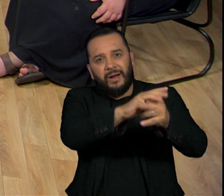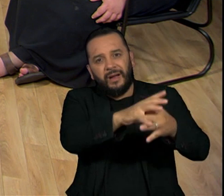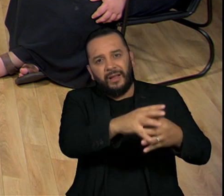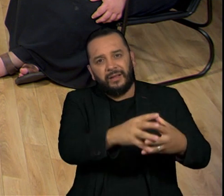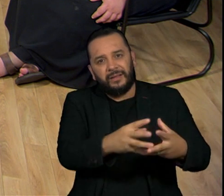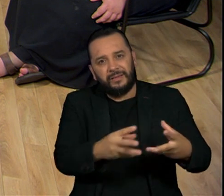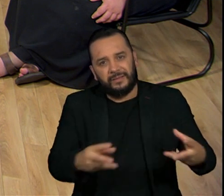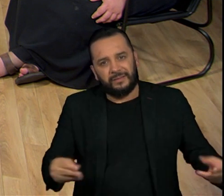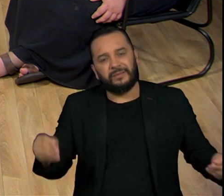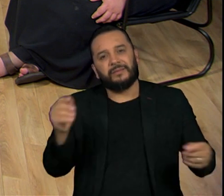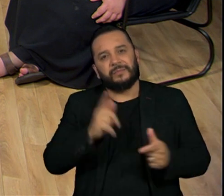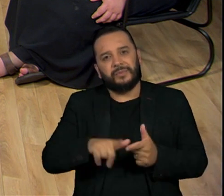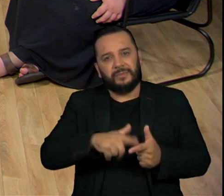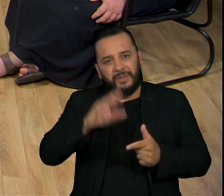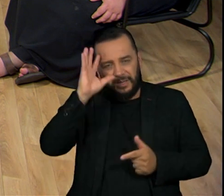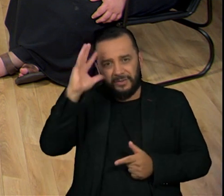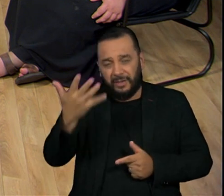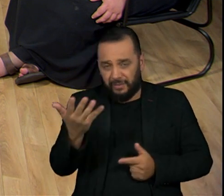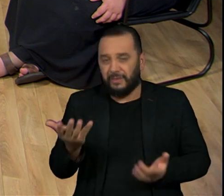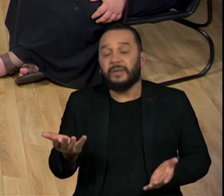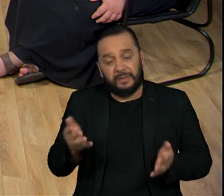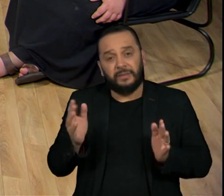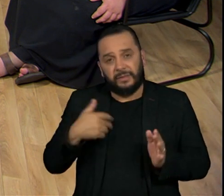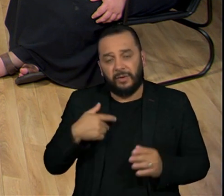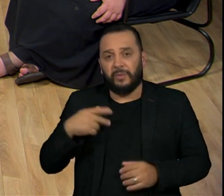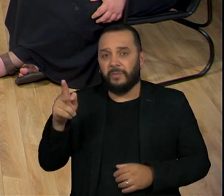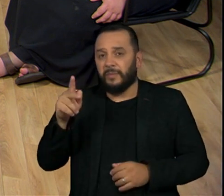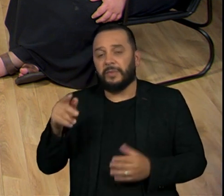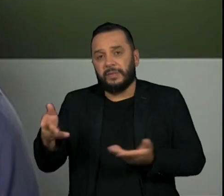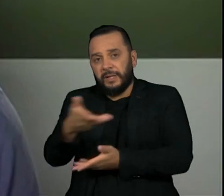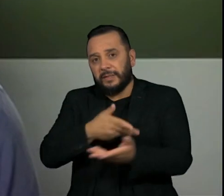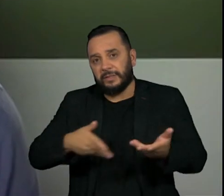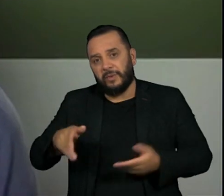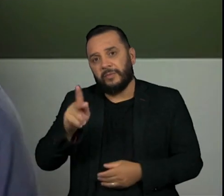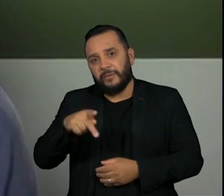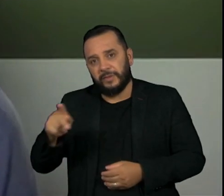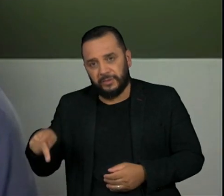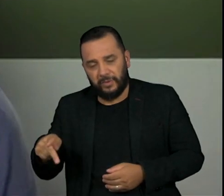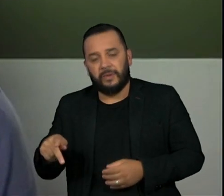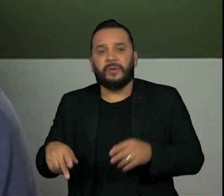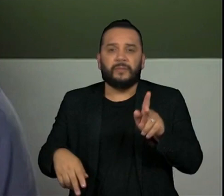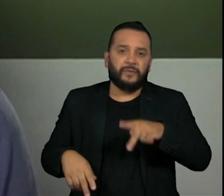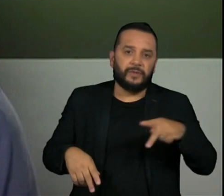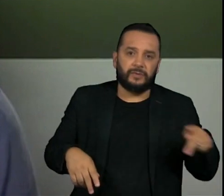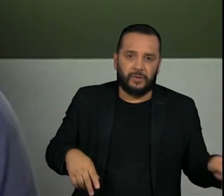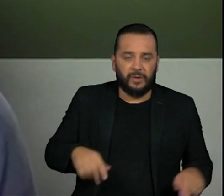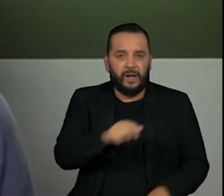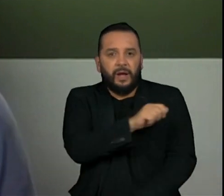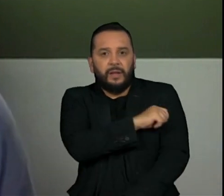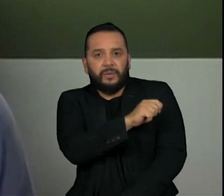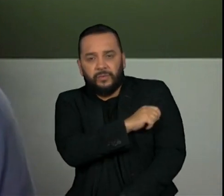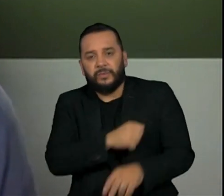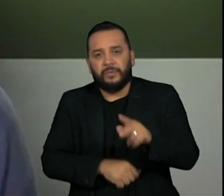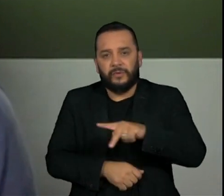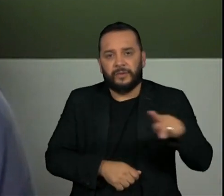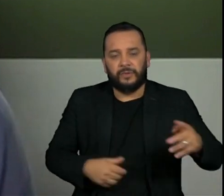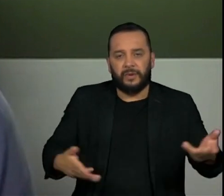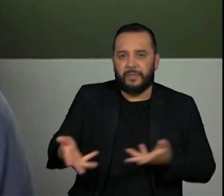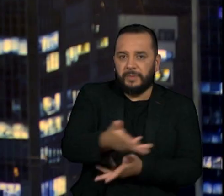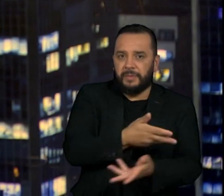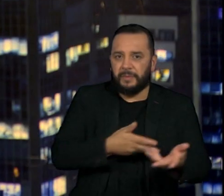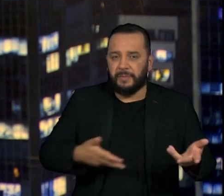relações entre os professores e alunos, entre os alunos, mas ele precisa também ser manifestado